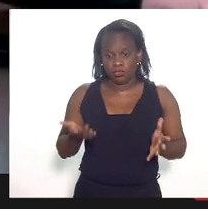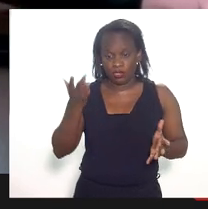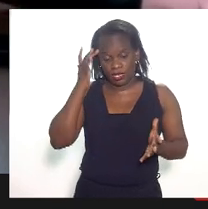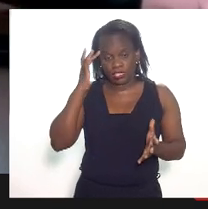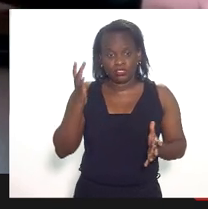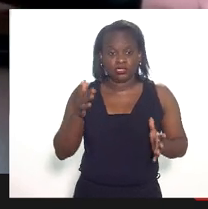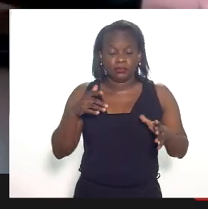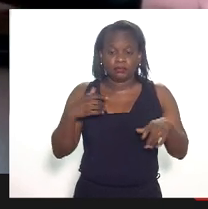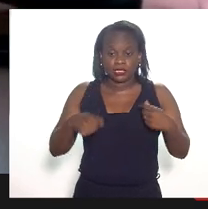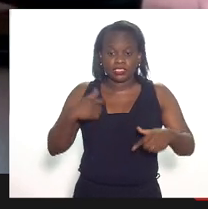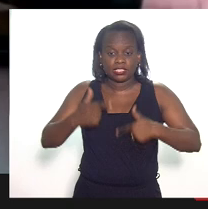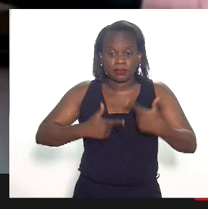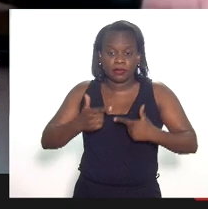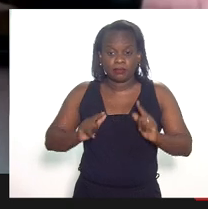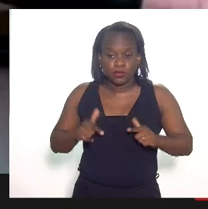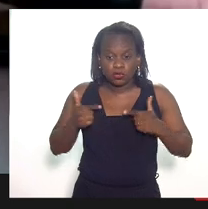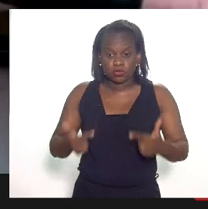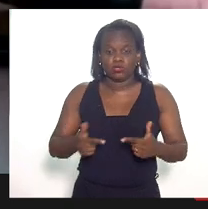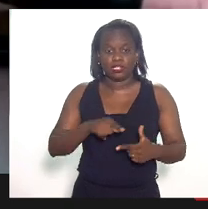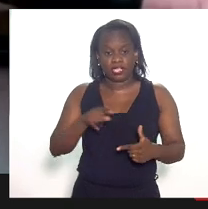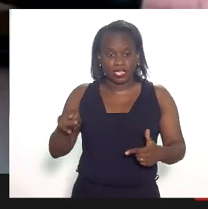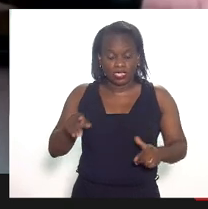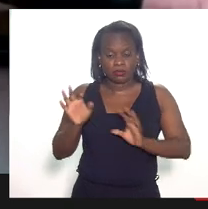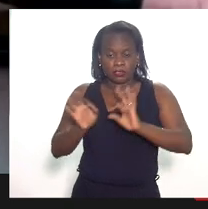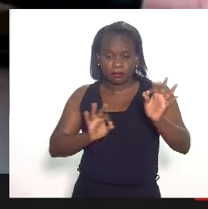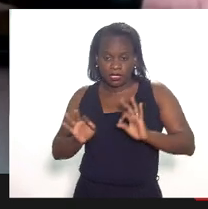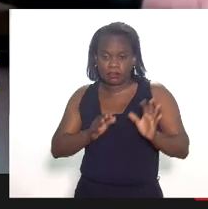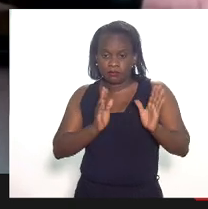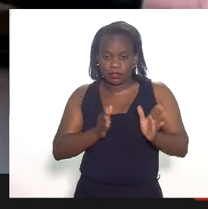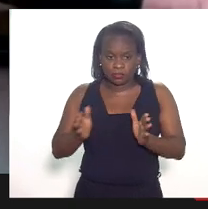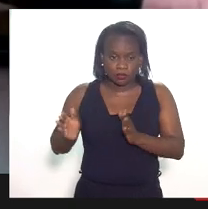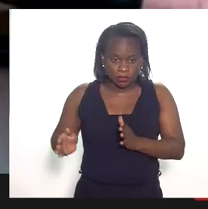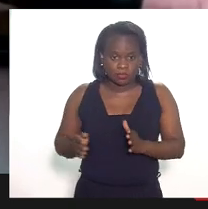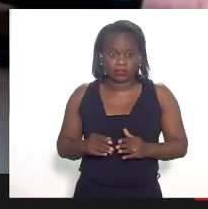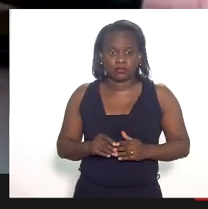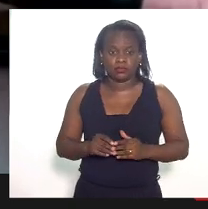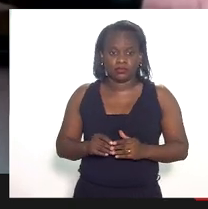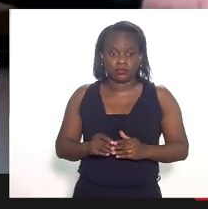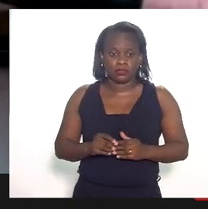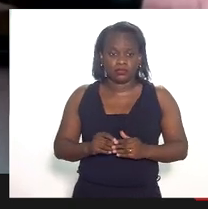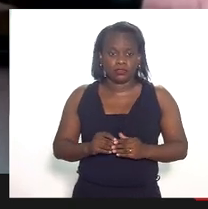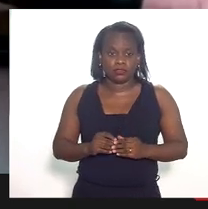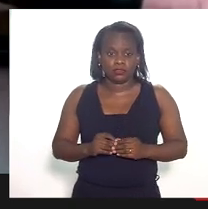de atuação e eles estão tomando as medidas, entendeu?